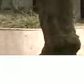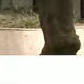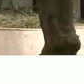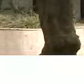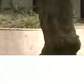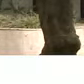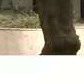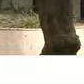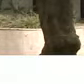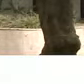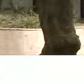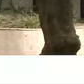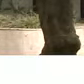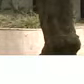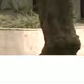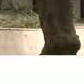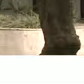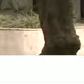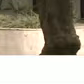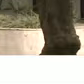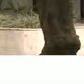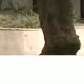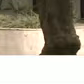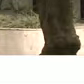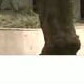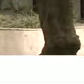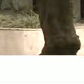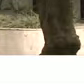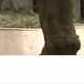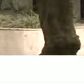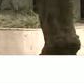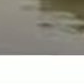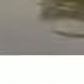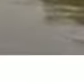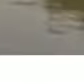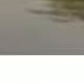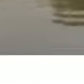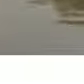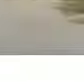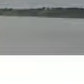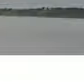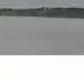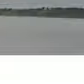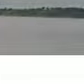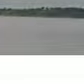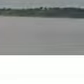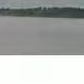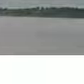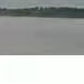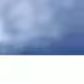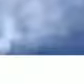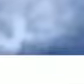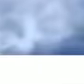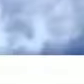ambiental qualidade de vida e redução das atividades Ilegais na região os os grandes do